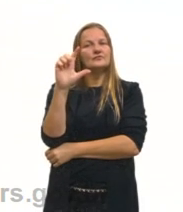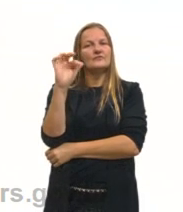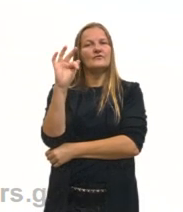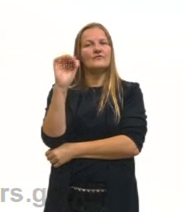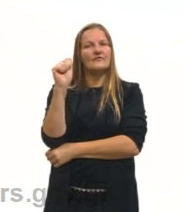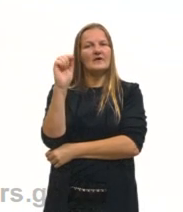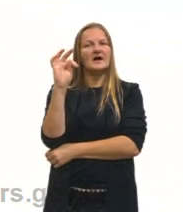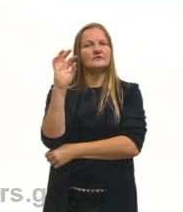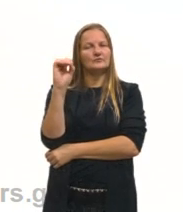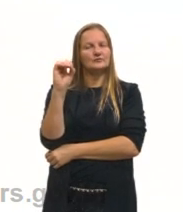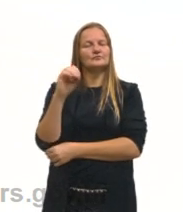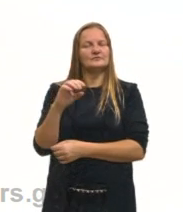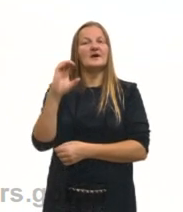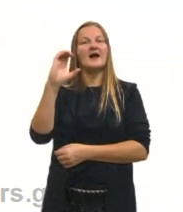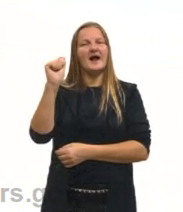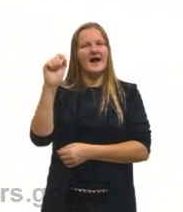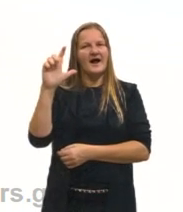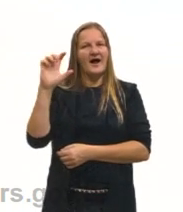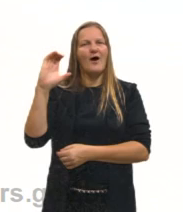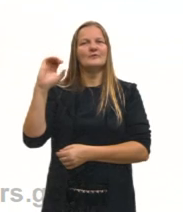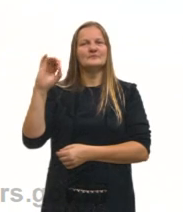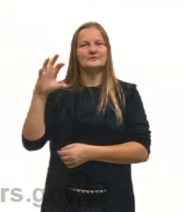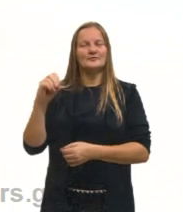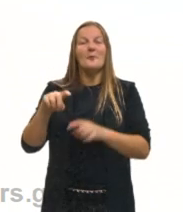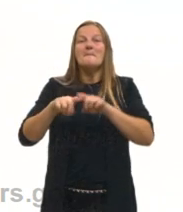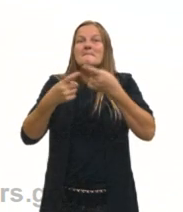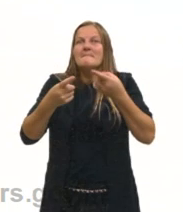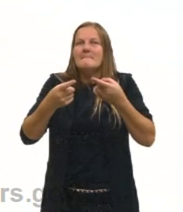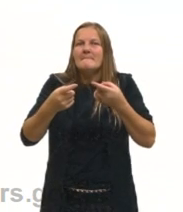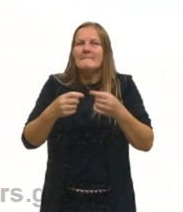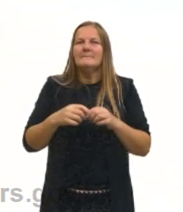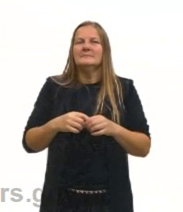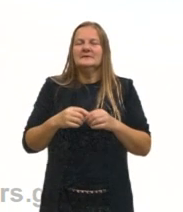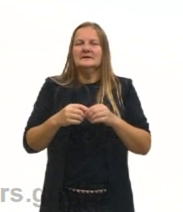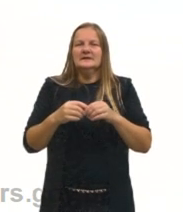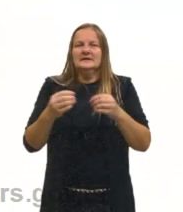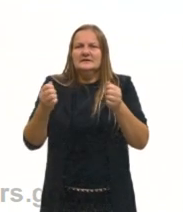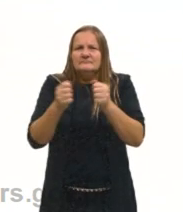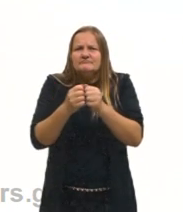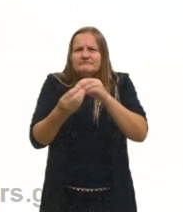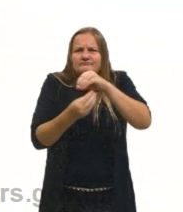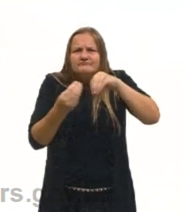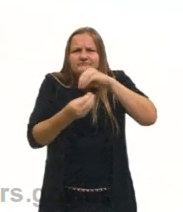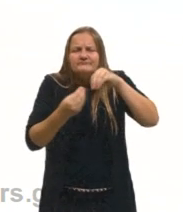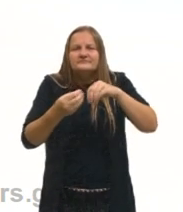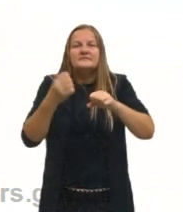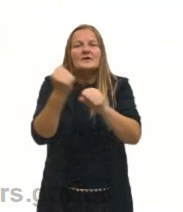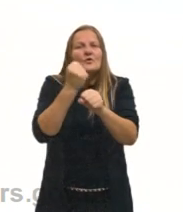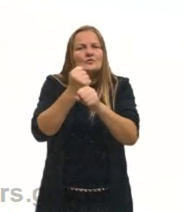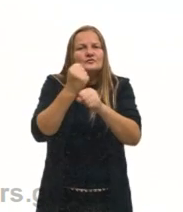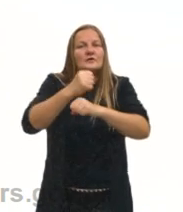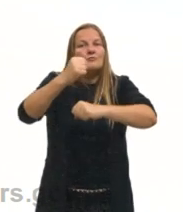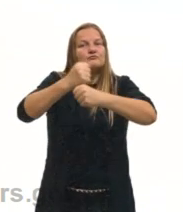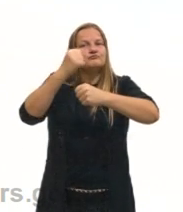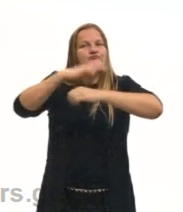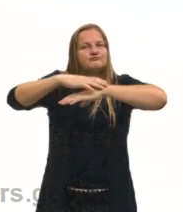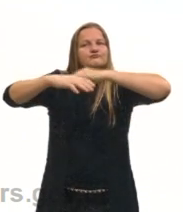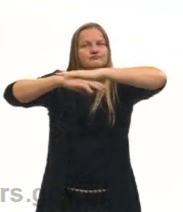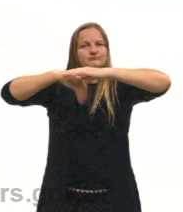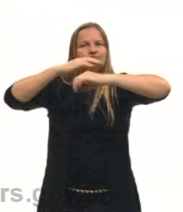utilizado na formação dos dias mas eu trazer ele hidratado em hidratado eu vou utilizar na construção civil